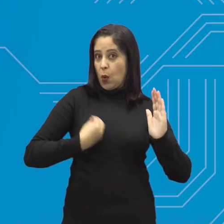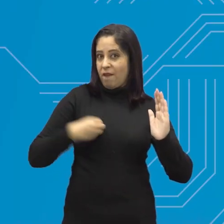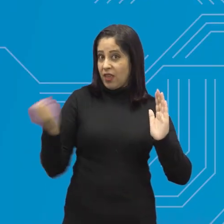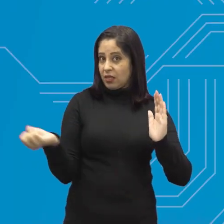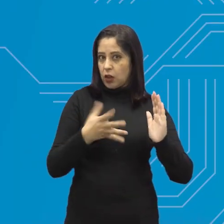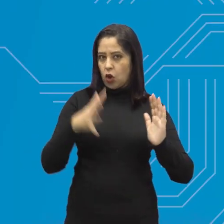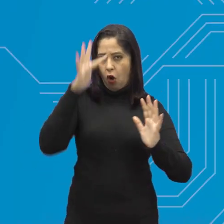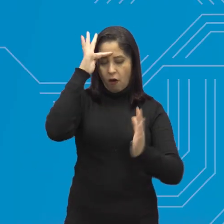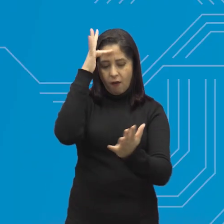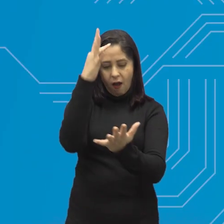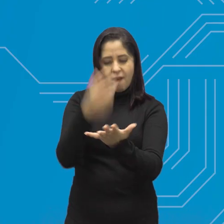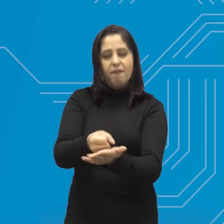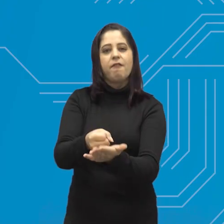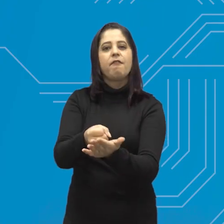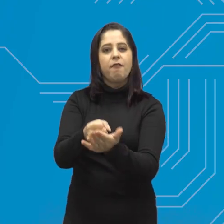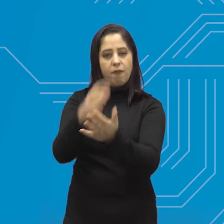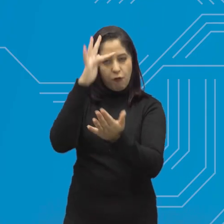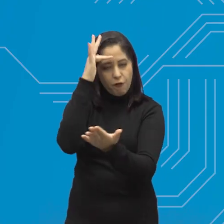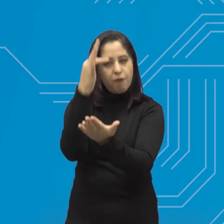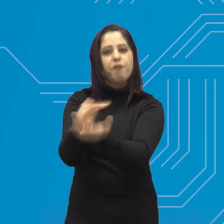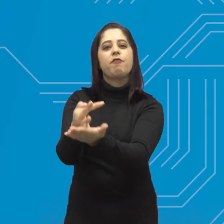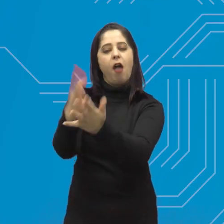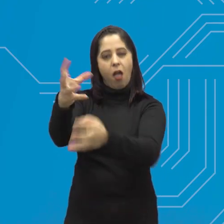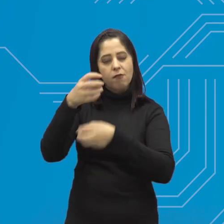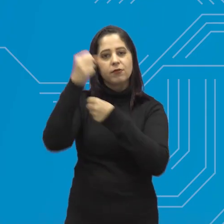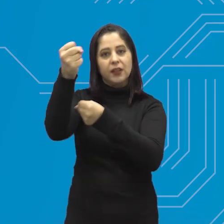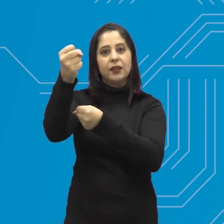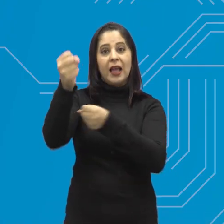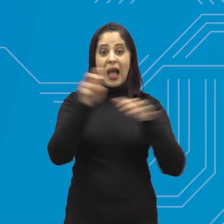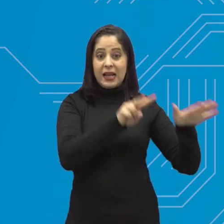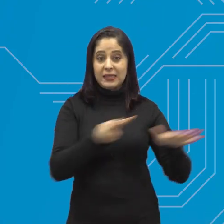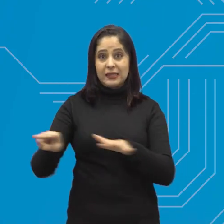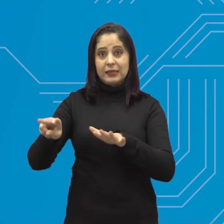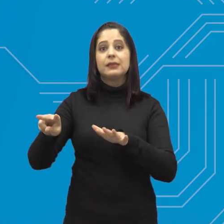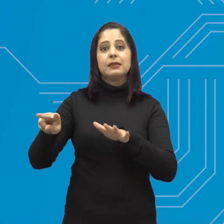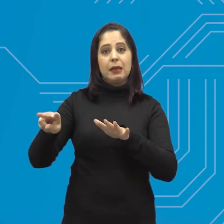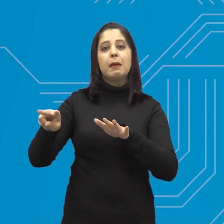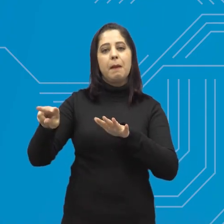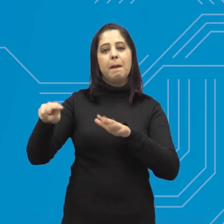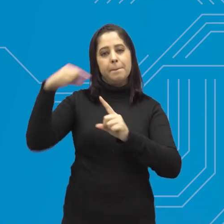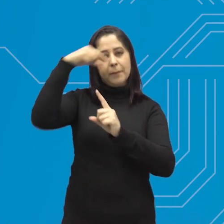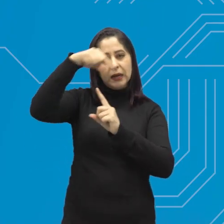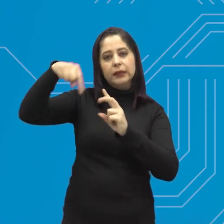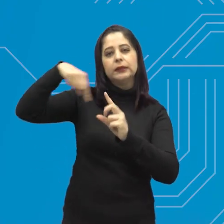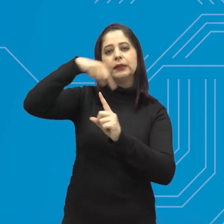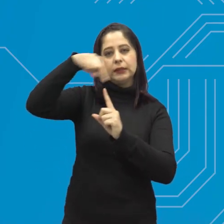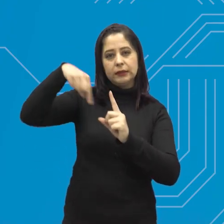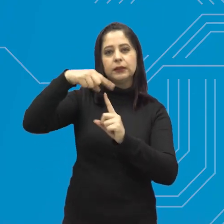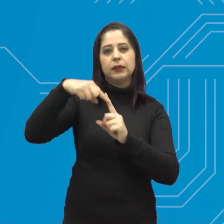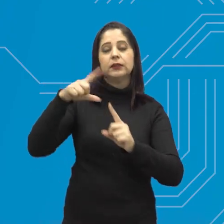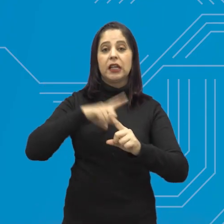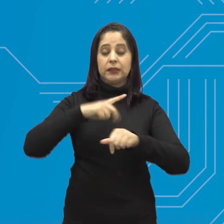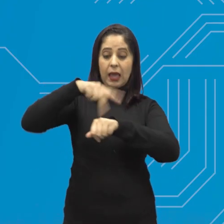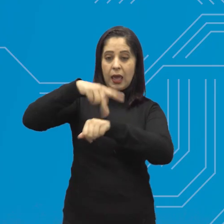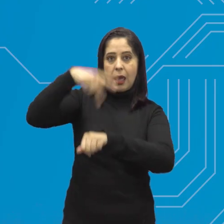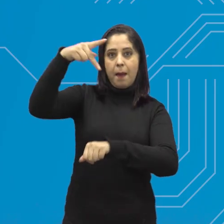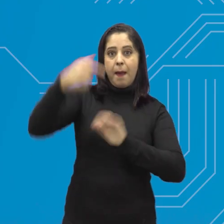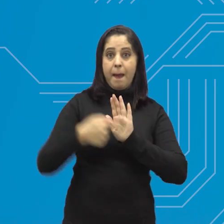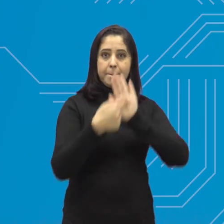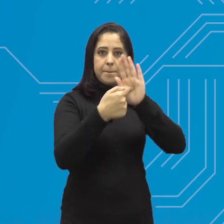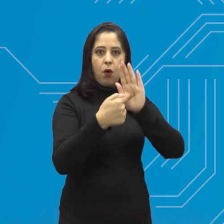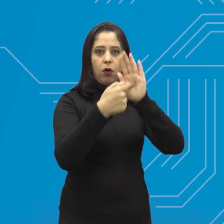e amadurecimento da fé para os cristãos. A Semana Santa, que começou no último domingo, segue até a Páscoa e